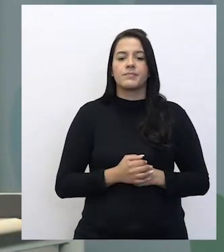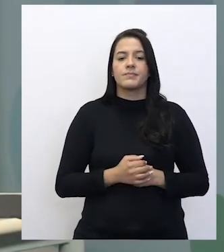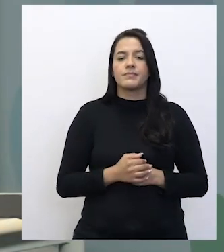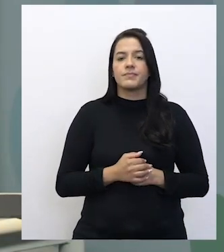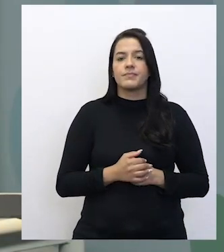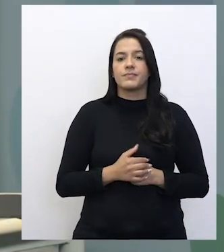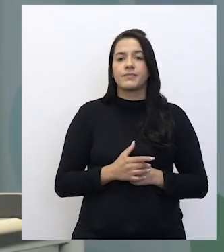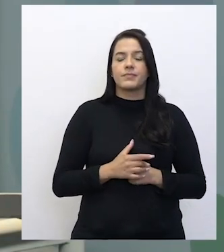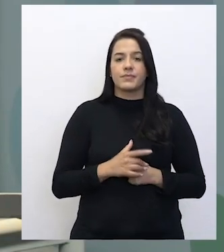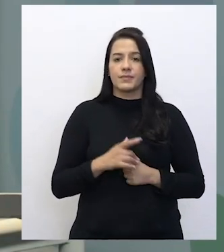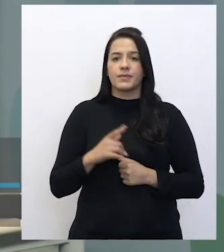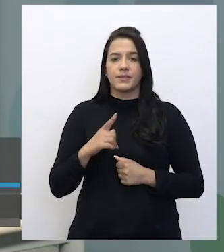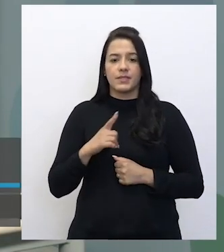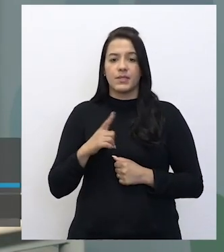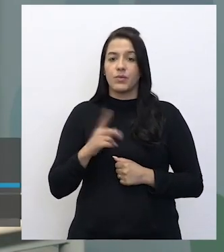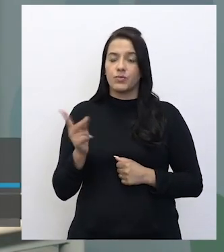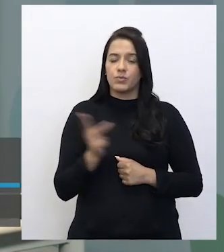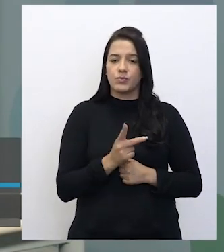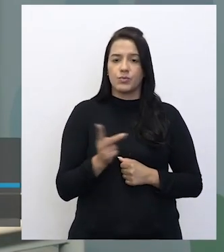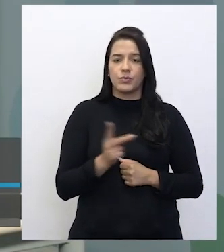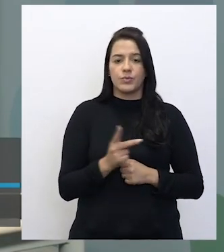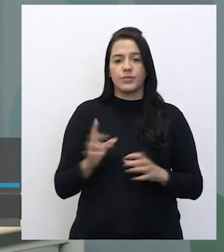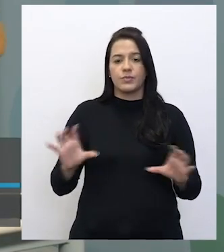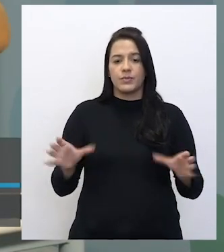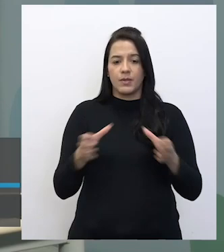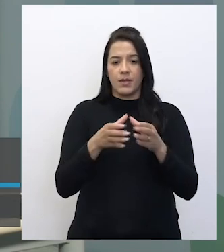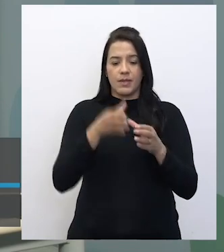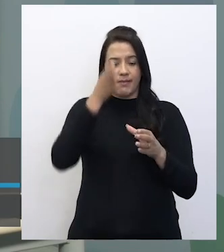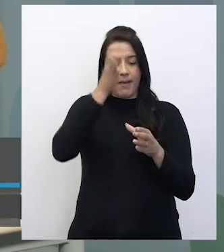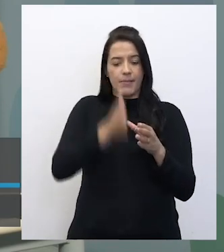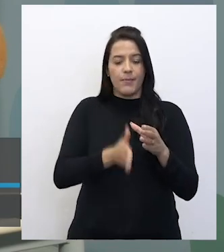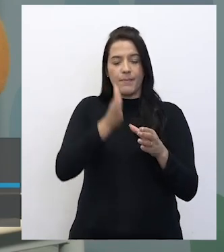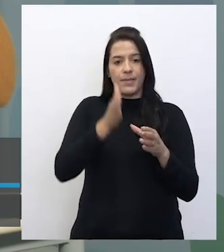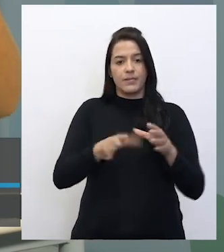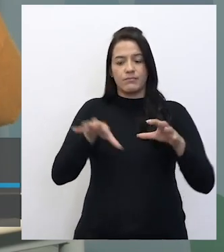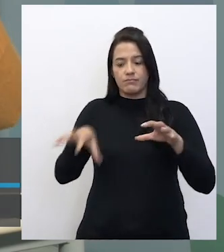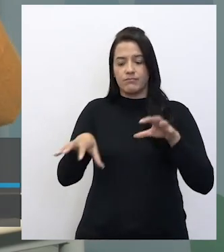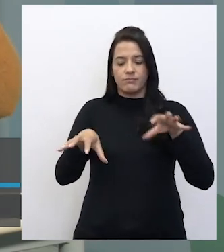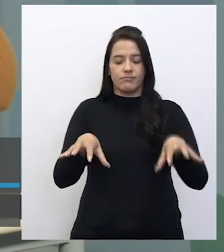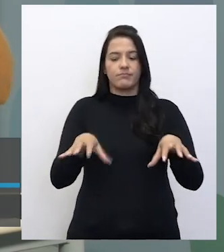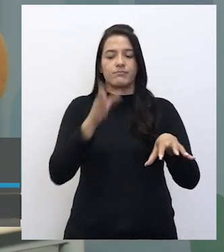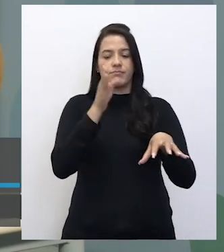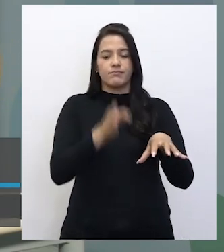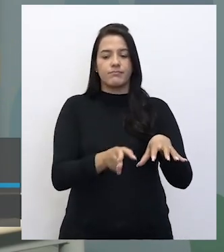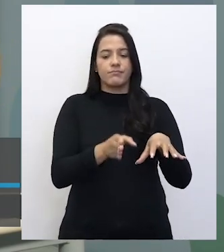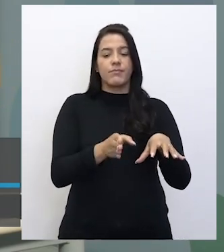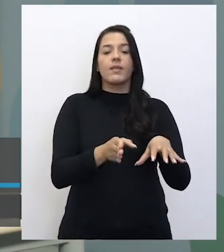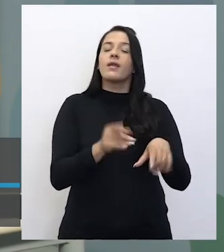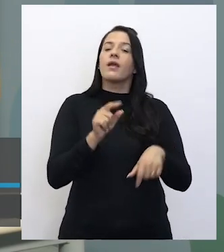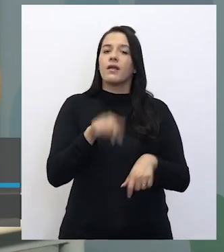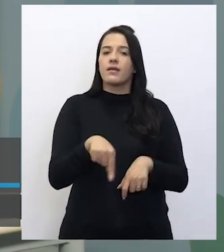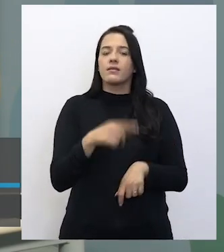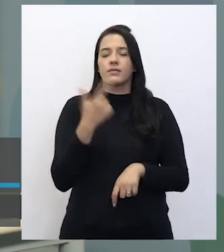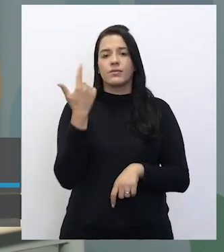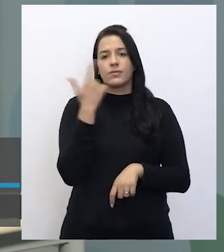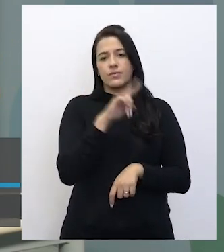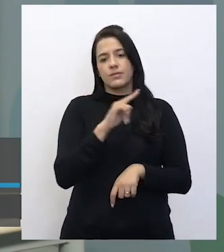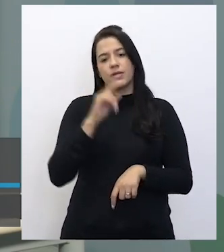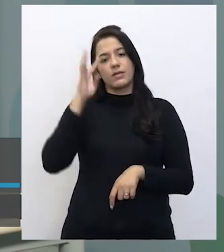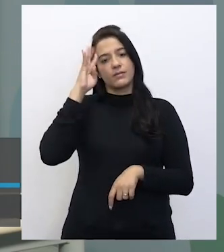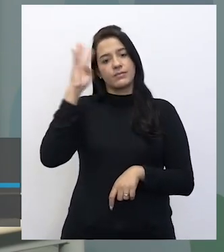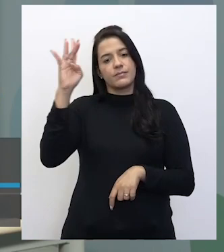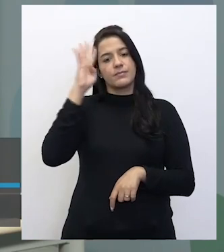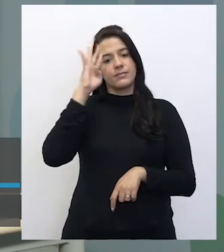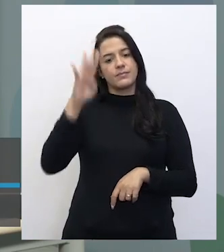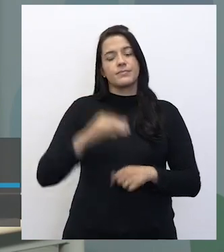outro lado. Tá certo? Os que estão neste meio entre a sabedoria e a ignorância completas são